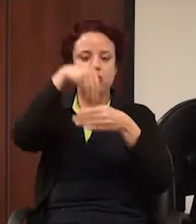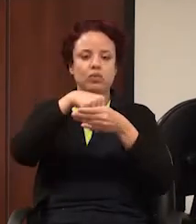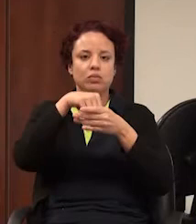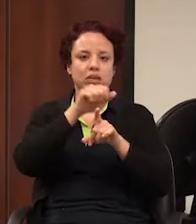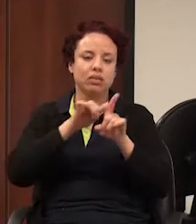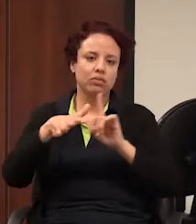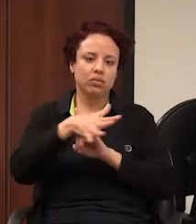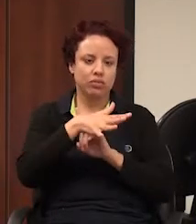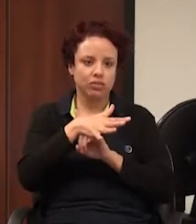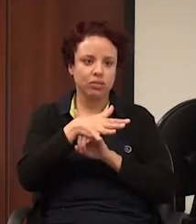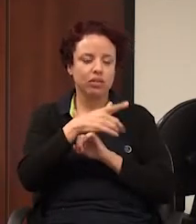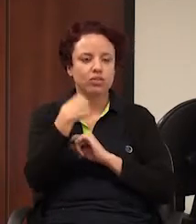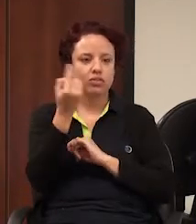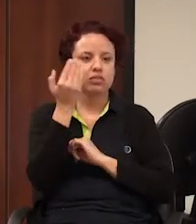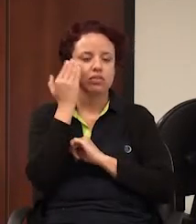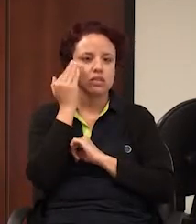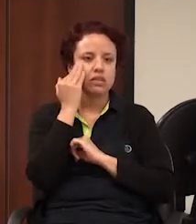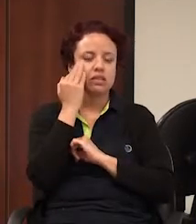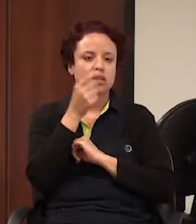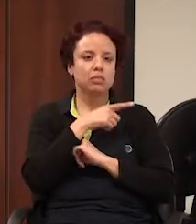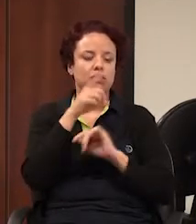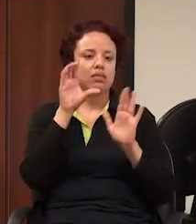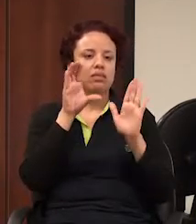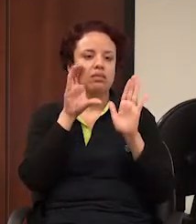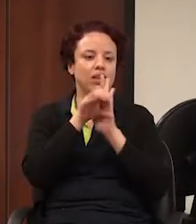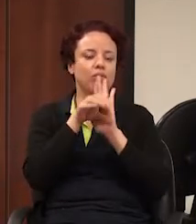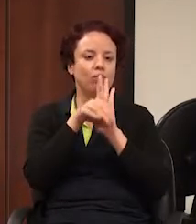pleno, ainda a gente esbarrava em conceitos,